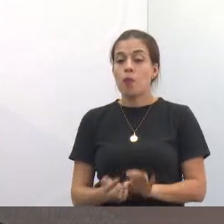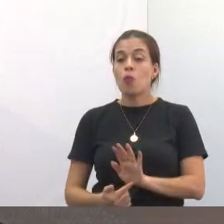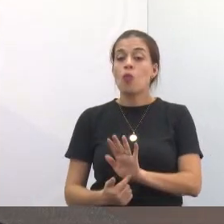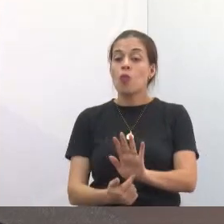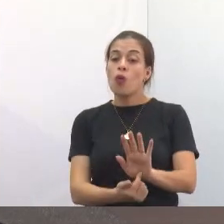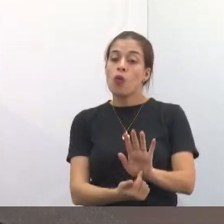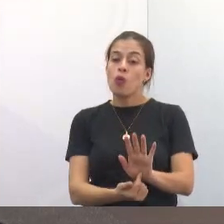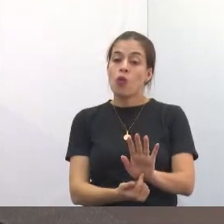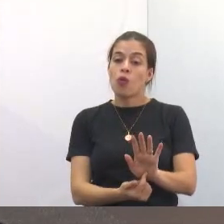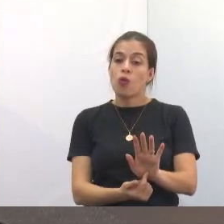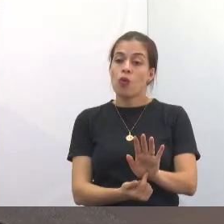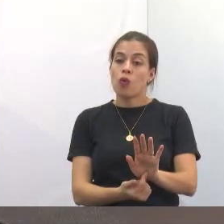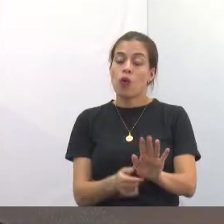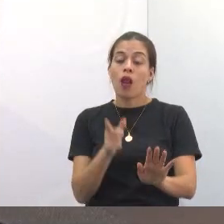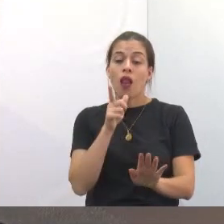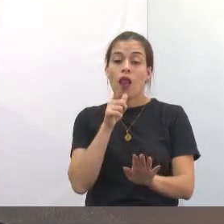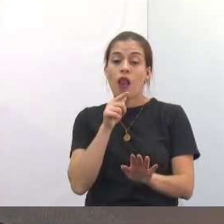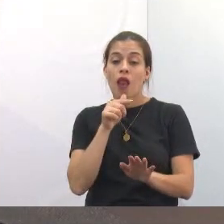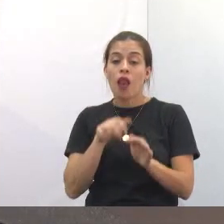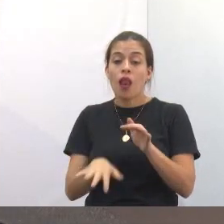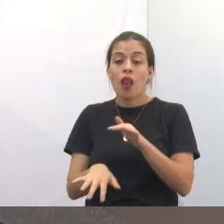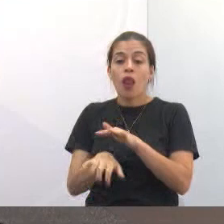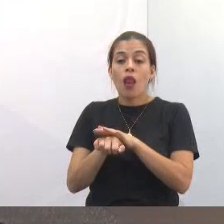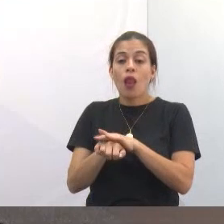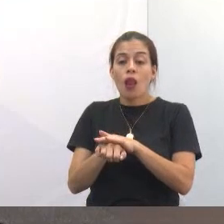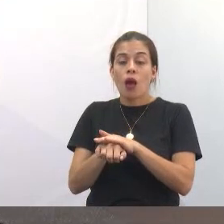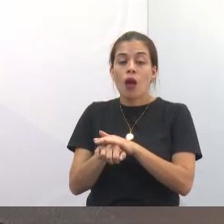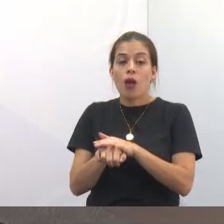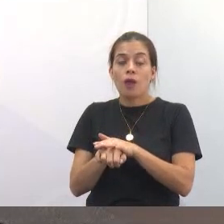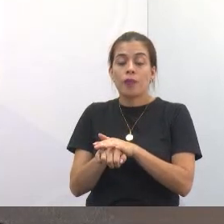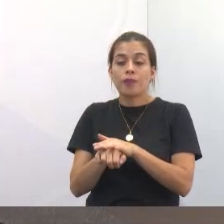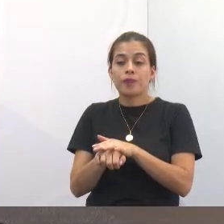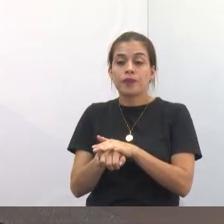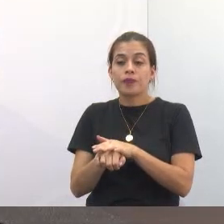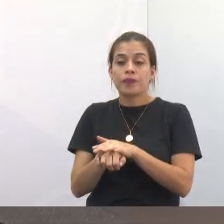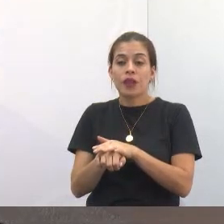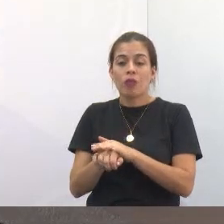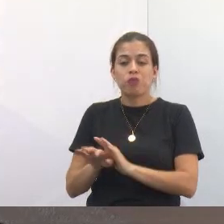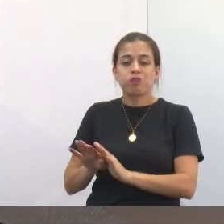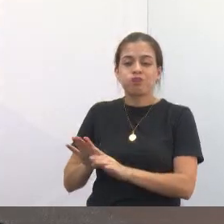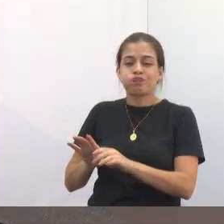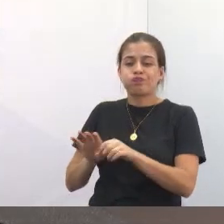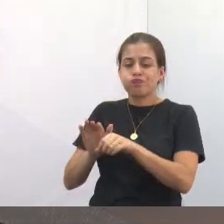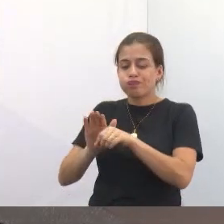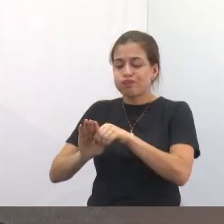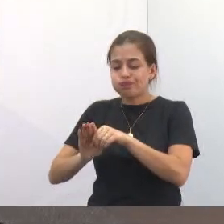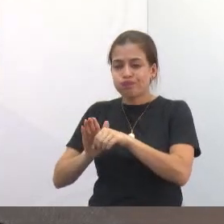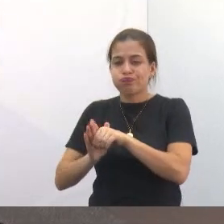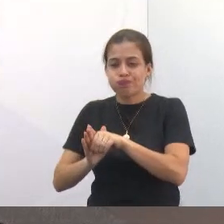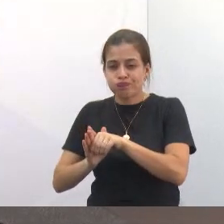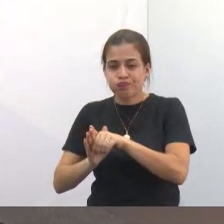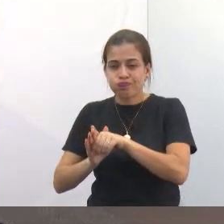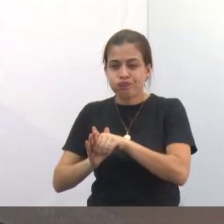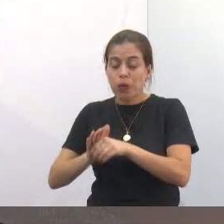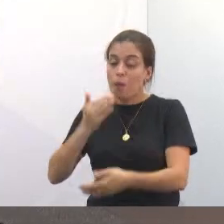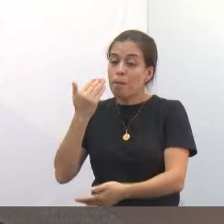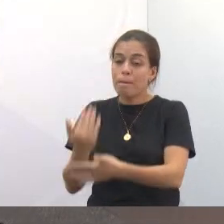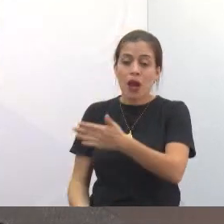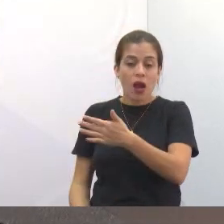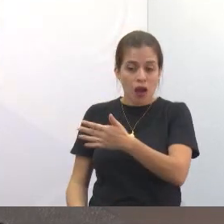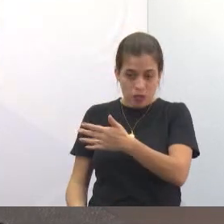revelado que os drenos de córrego estavam obstruídos, prejudicando gravemente